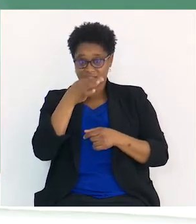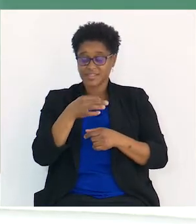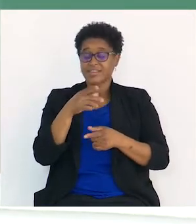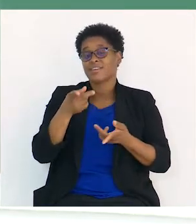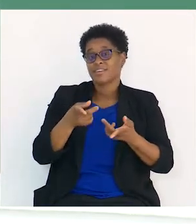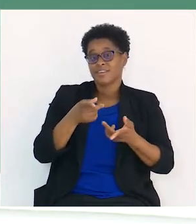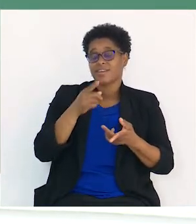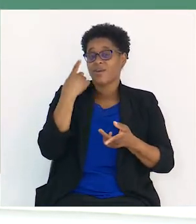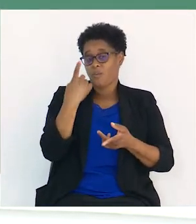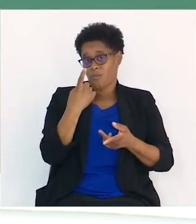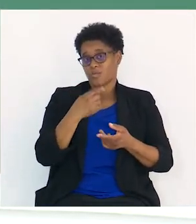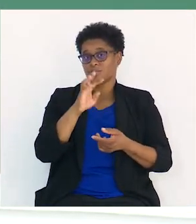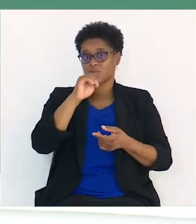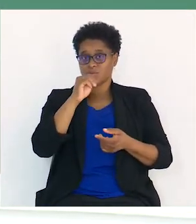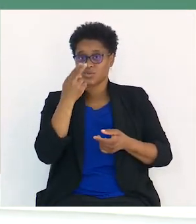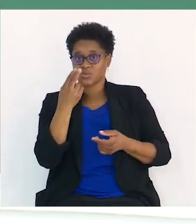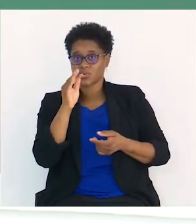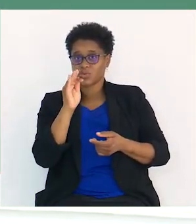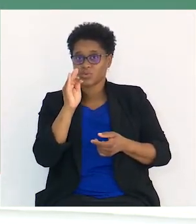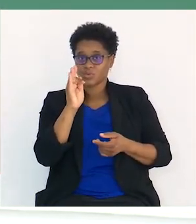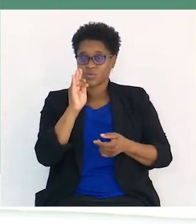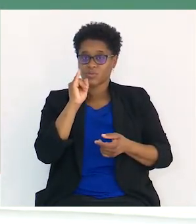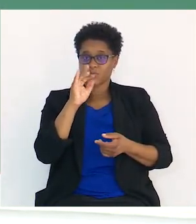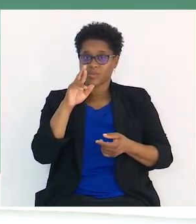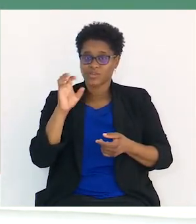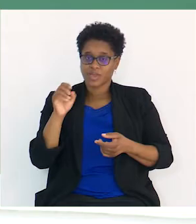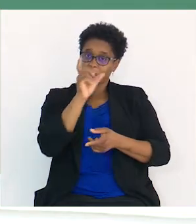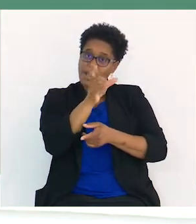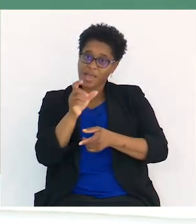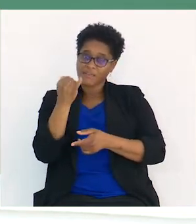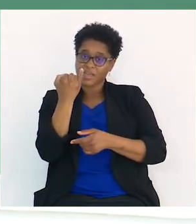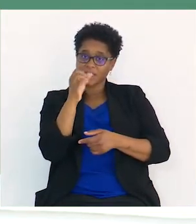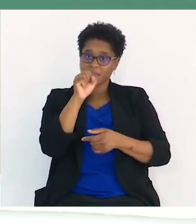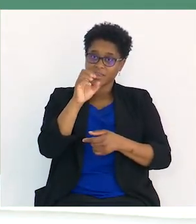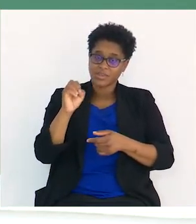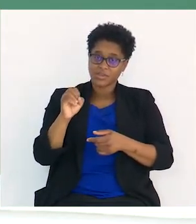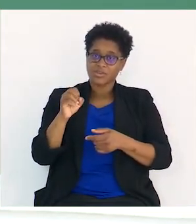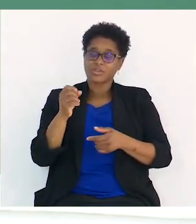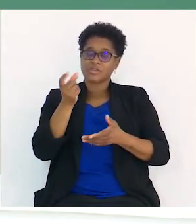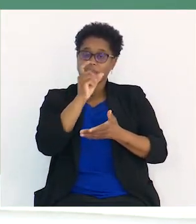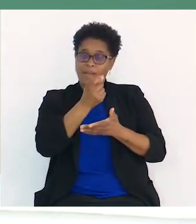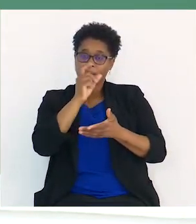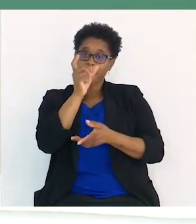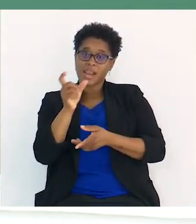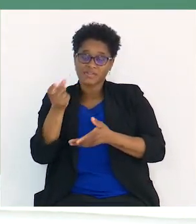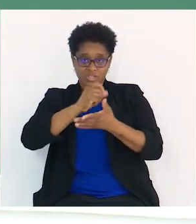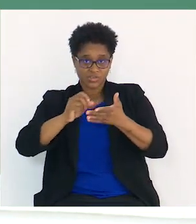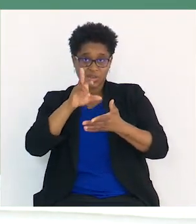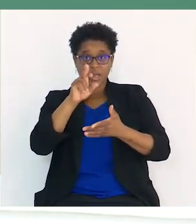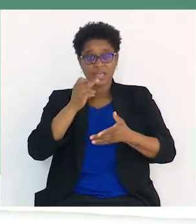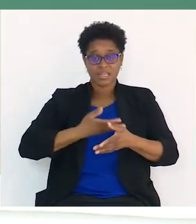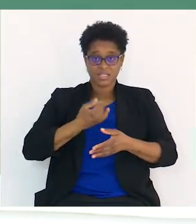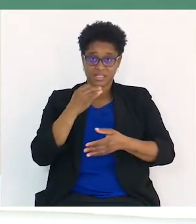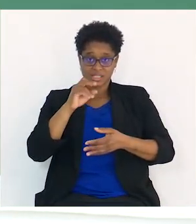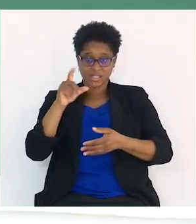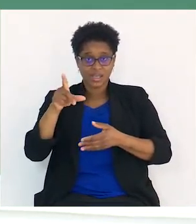um sufixo. A palavra igo, o bocado de palavras que se colocou ao radical, é um sufixo. Por